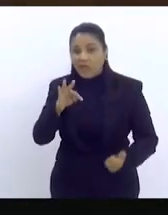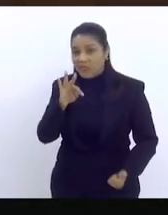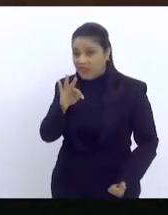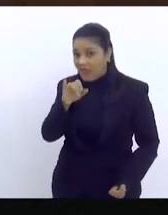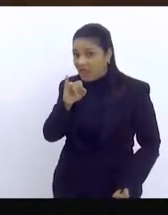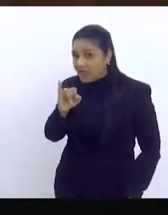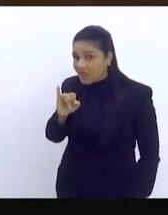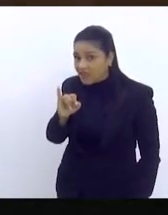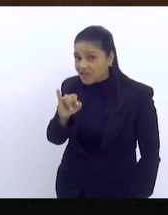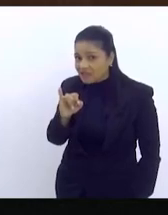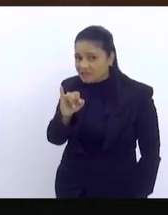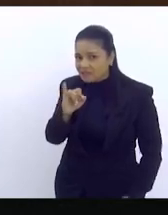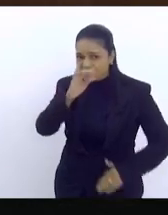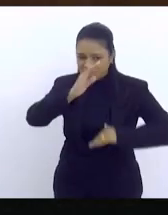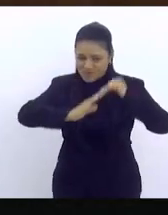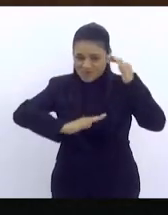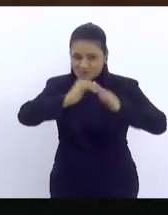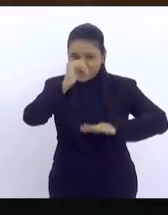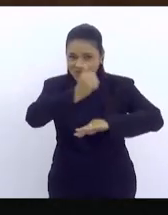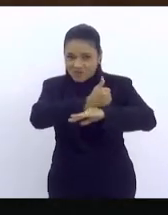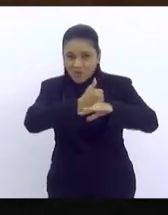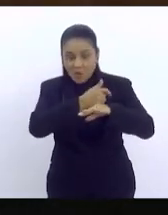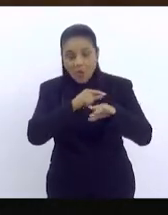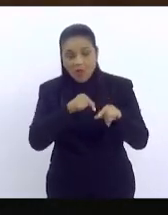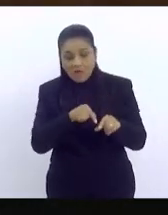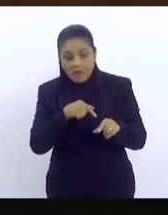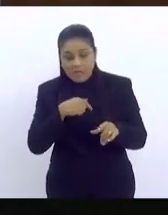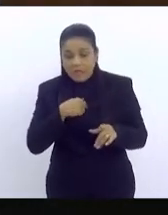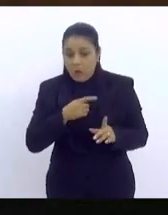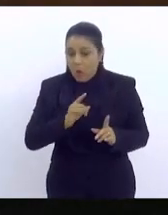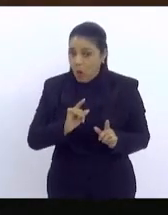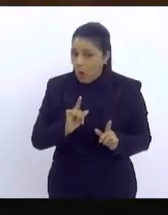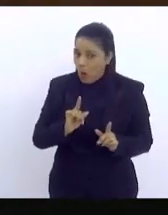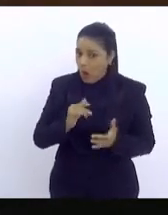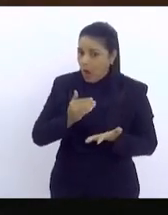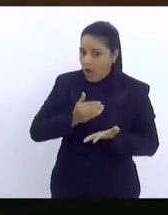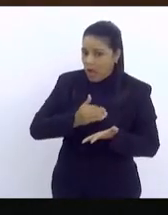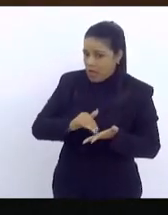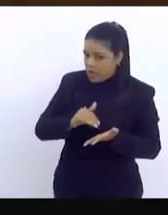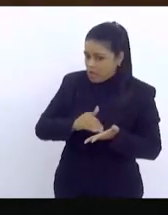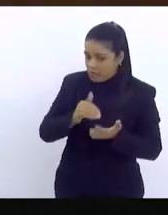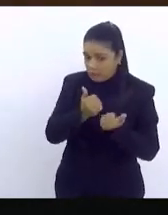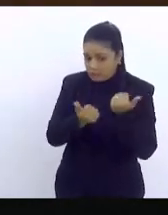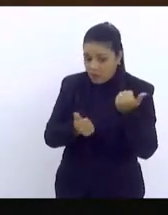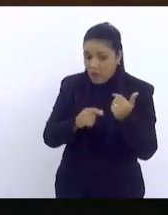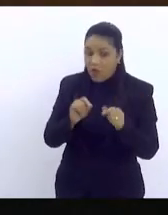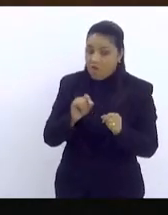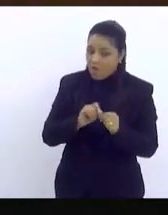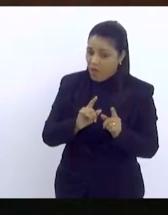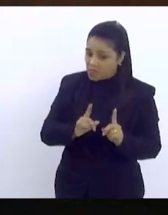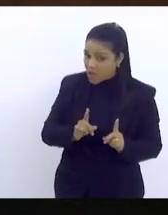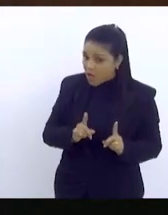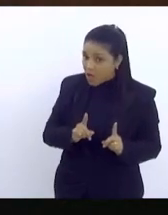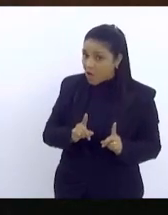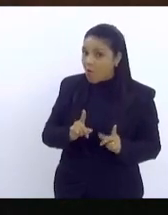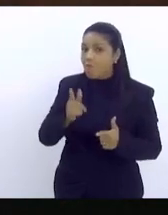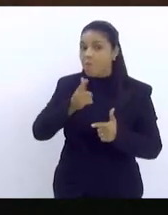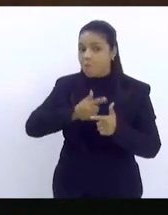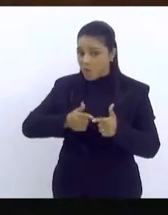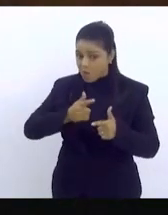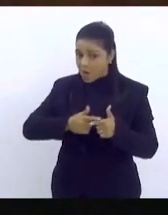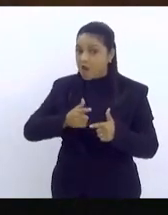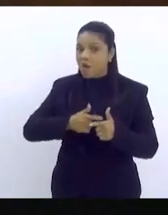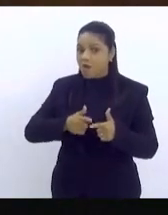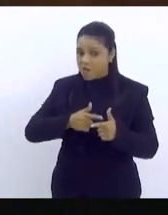olha não faz isso não ele fala sobre secretário não faz isso não rapaz vai dar problema mas o cara